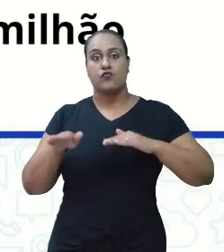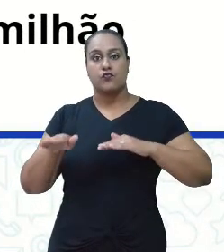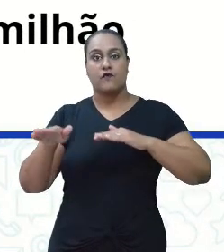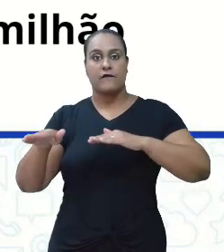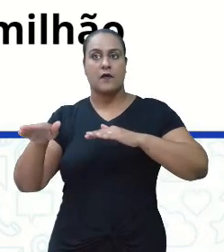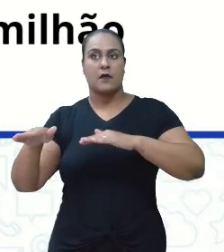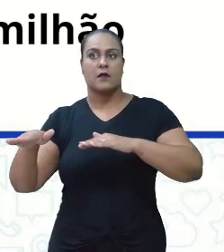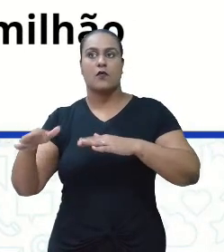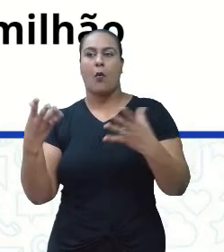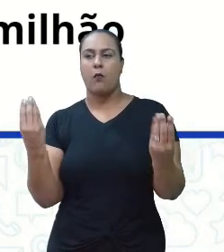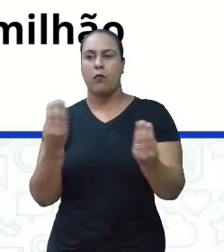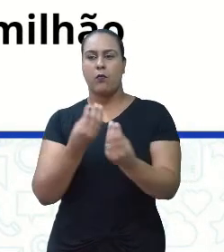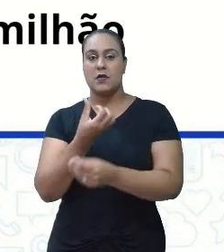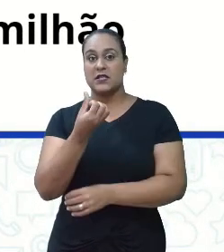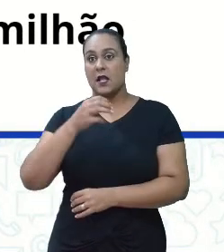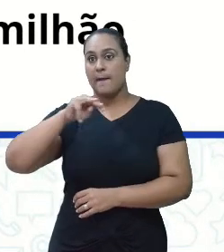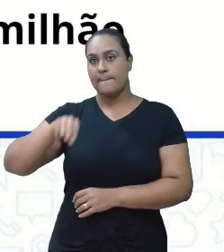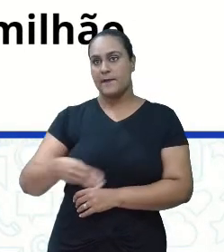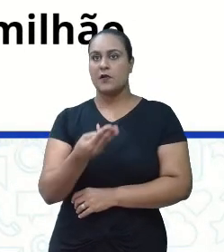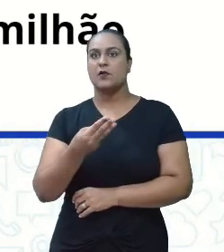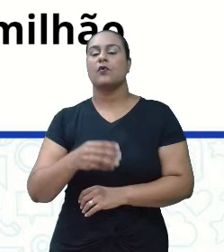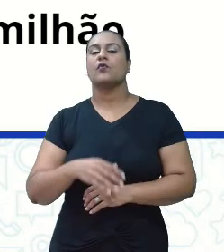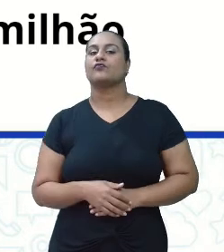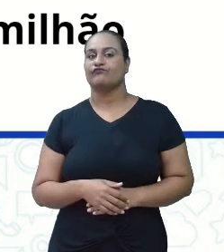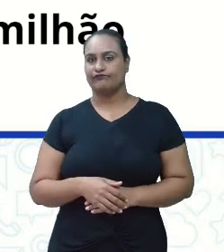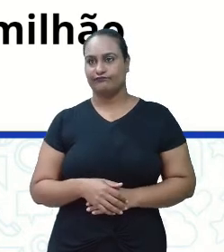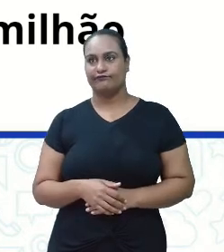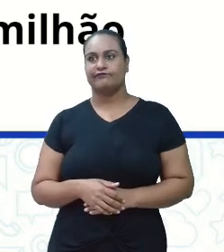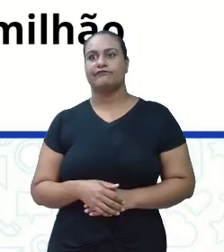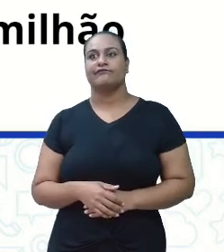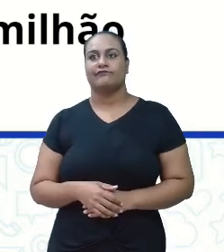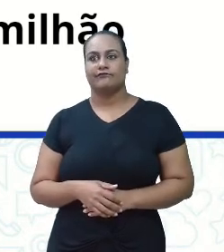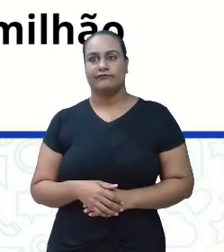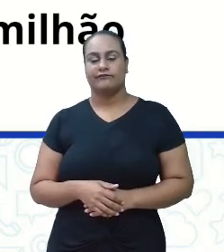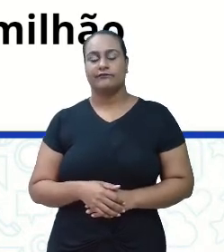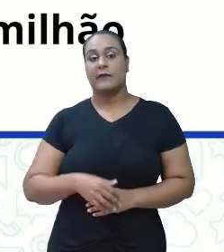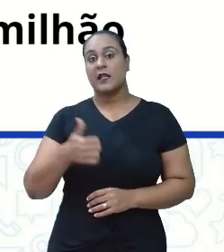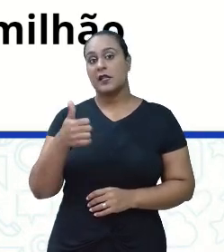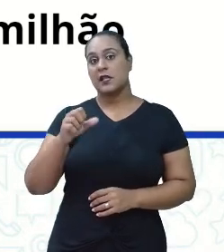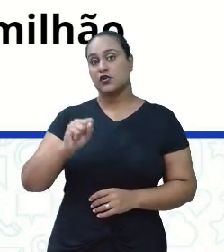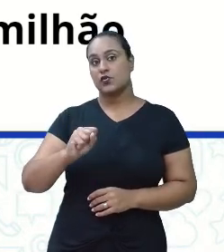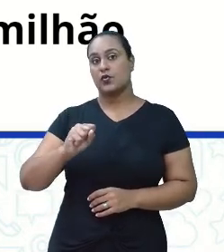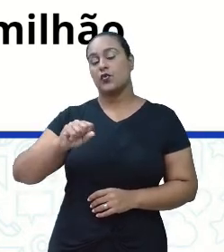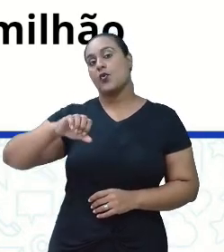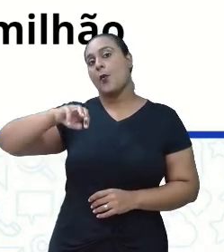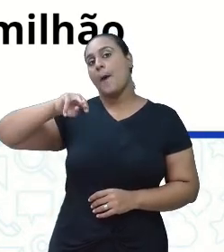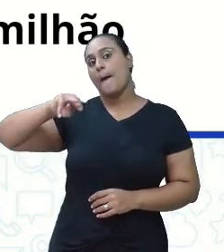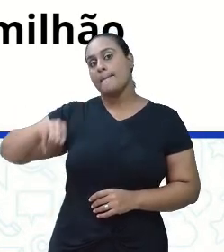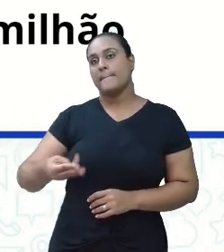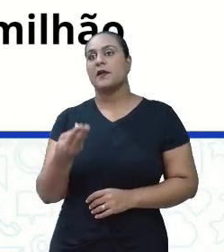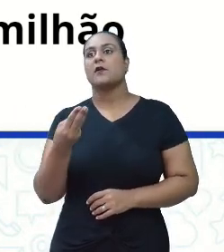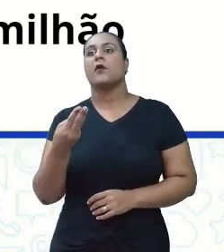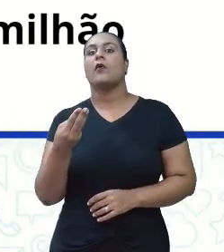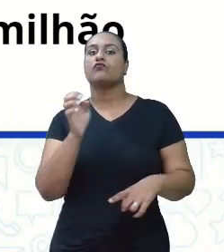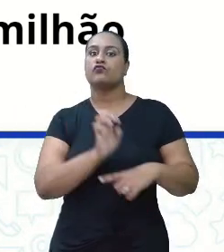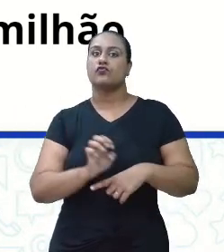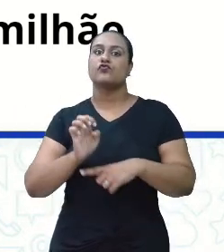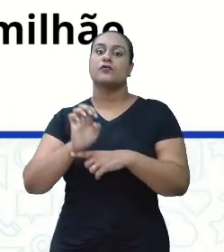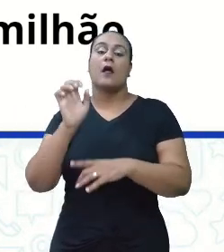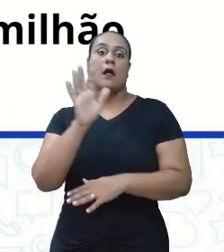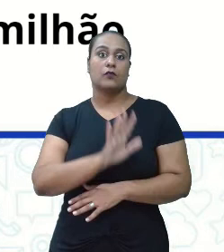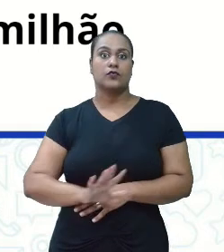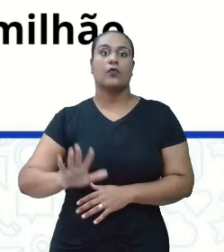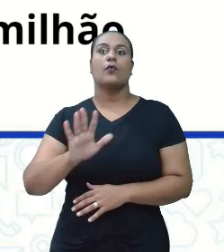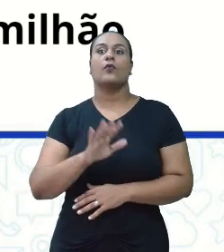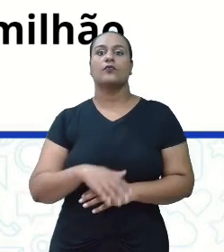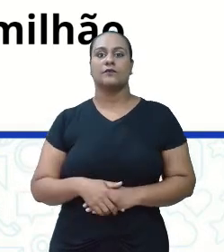né, na capital e 18 milhões no estado. A gente falou sobre isso aqui no Recife, que a professora Vanessa, que anda de bike, o professor também Revoredo,